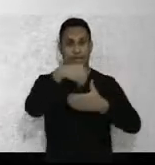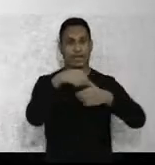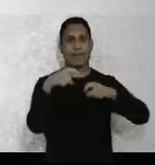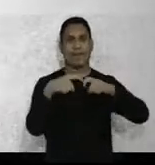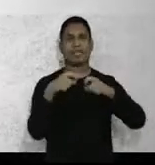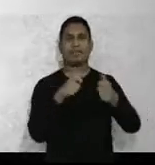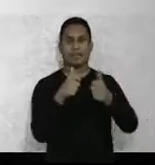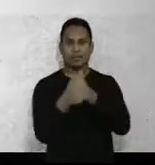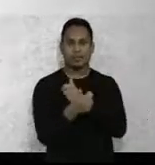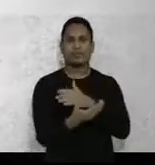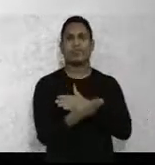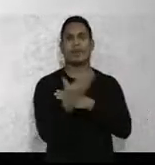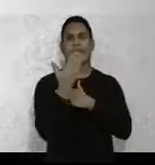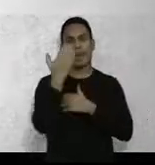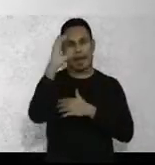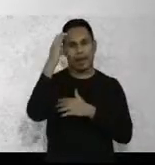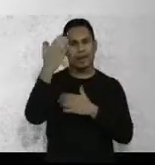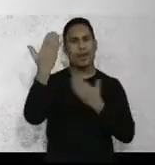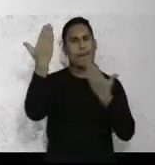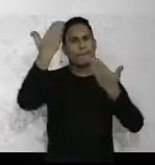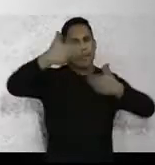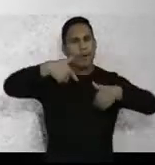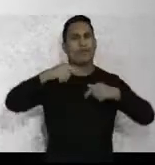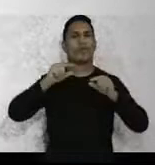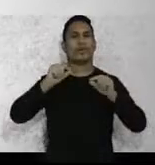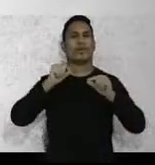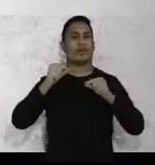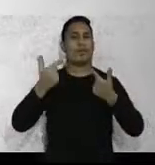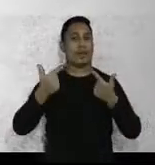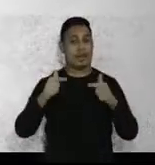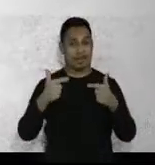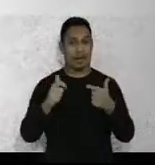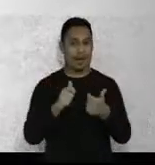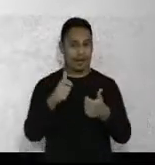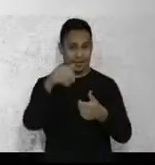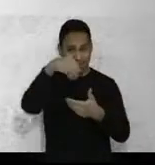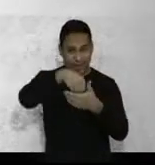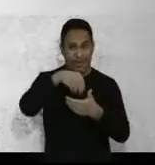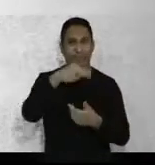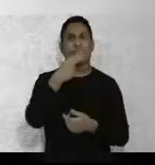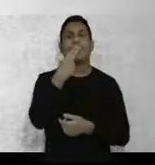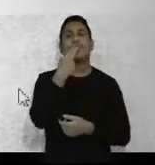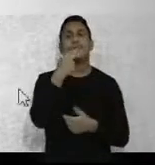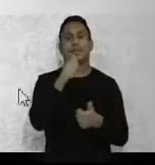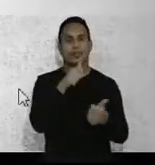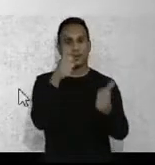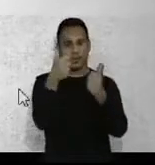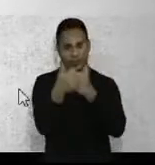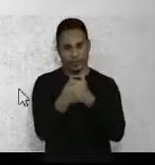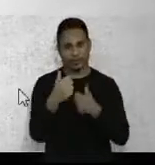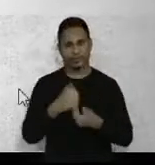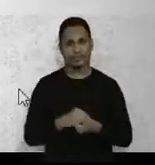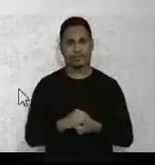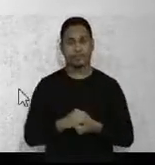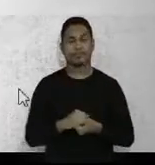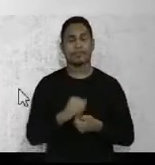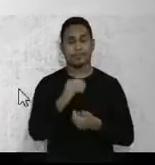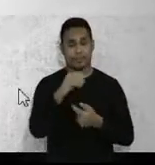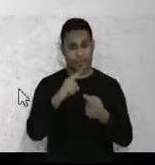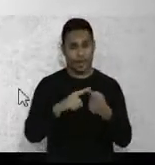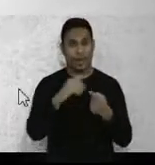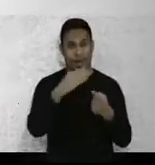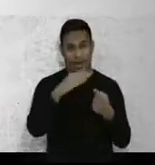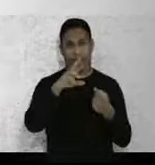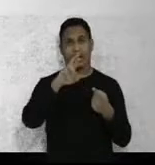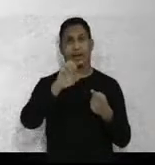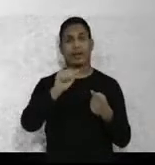trabalhar na nutrição esportiva. Então, talvez a creatina e a cafeína, né, sejam os mais conhecidos de vocês, talvez todo mundo